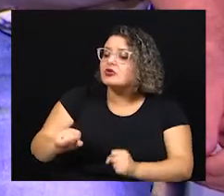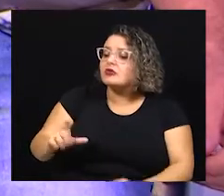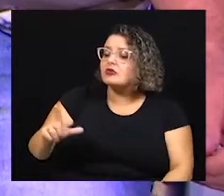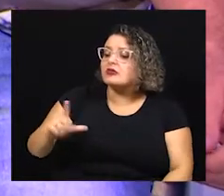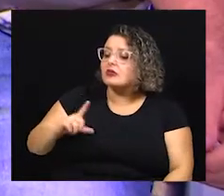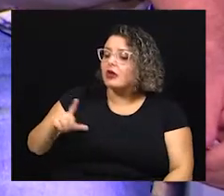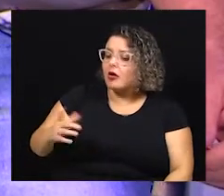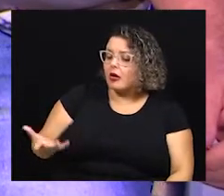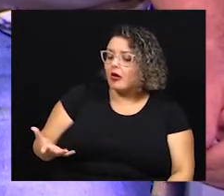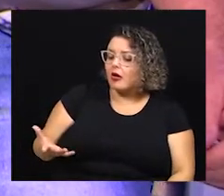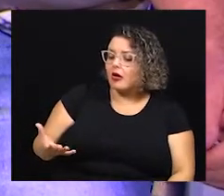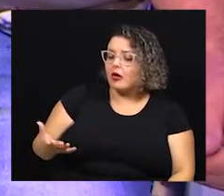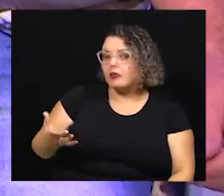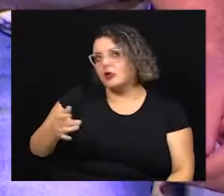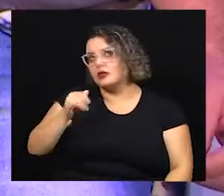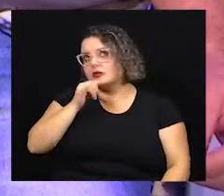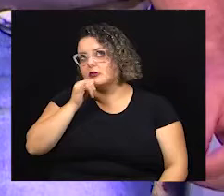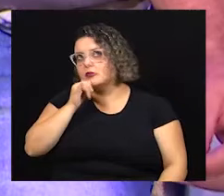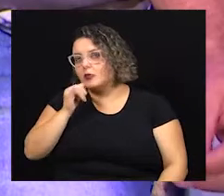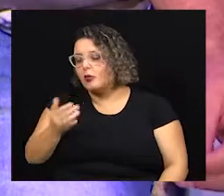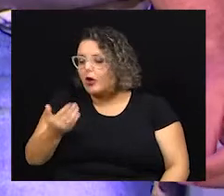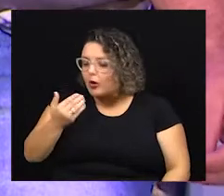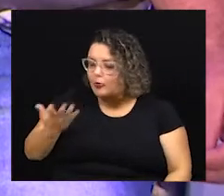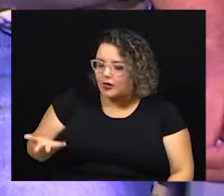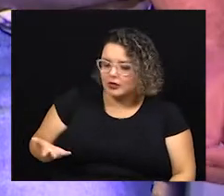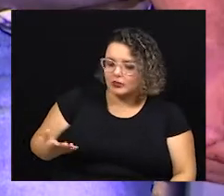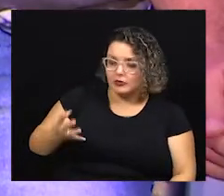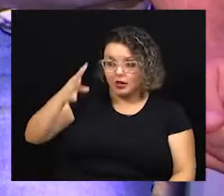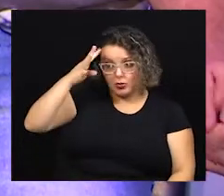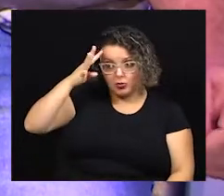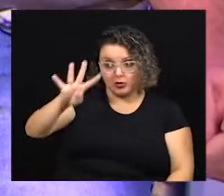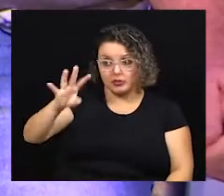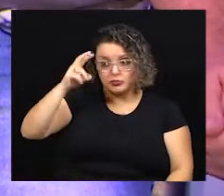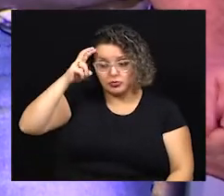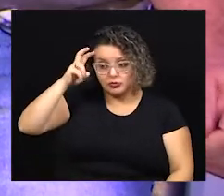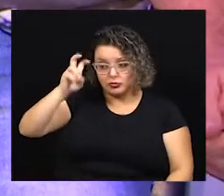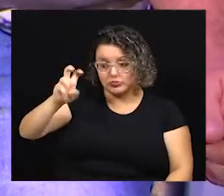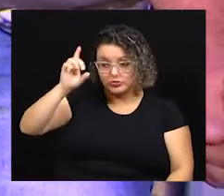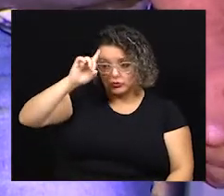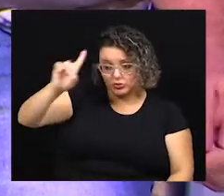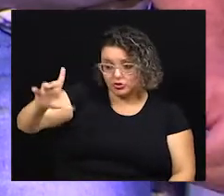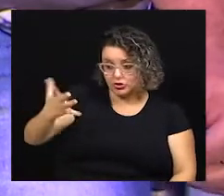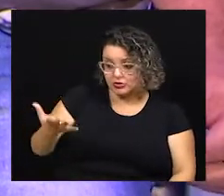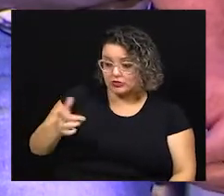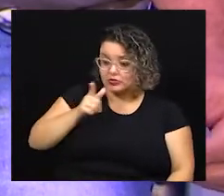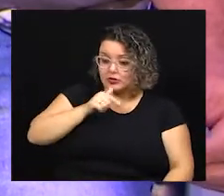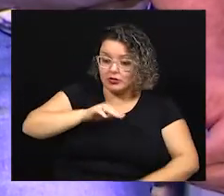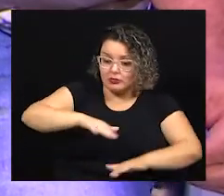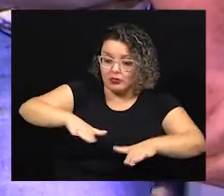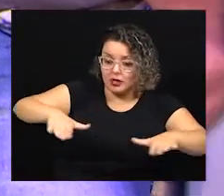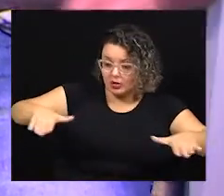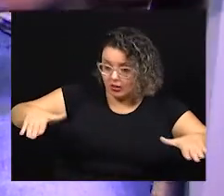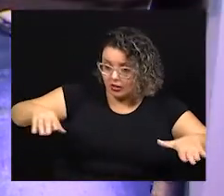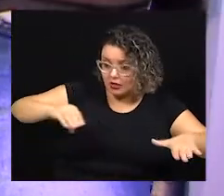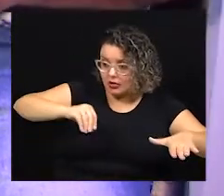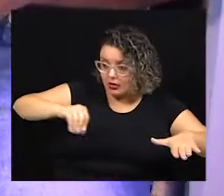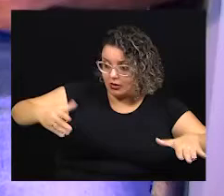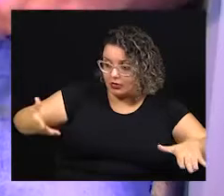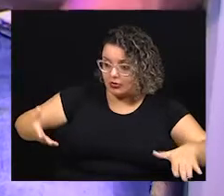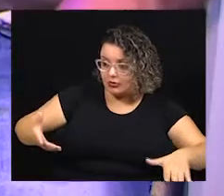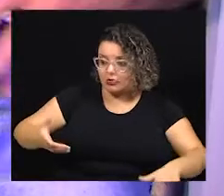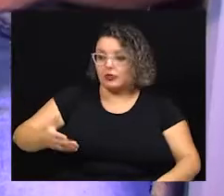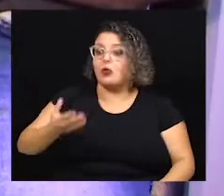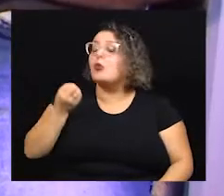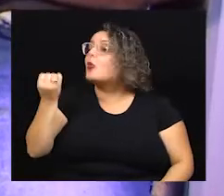vai viajar com a família, vai passar 4 dias, 5 dias na praia. Existe alimentador automático, é um equipamento.